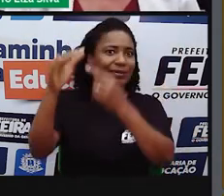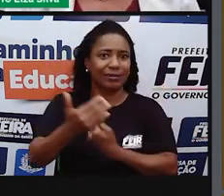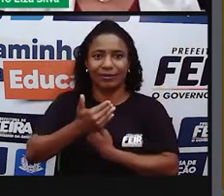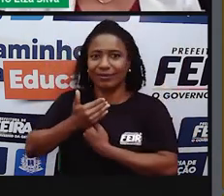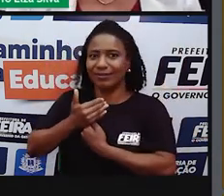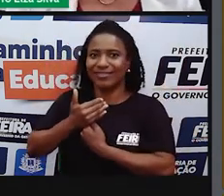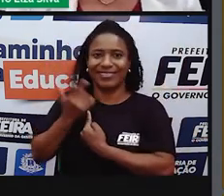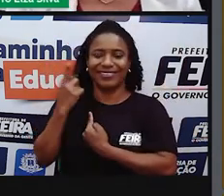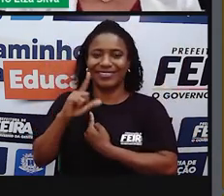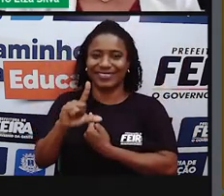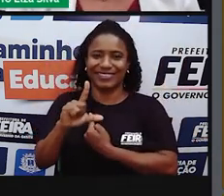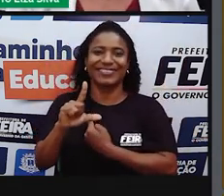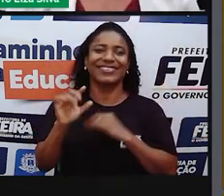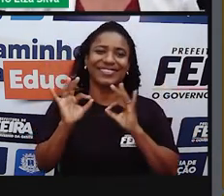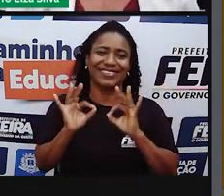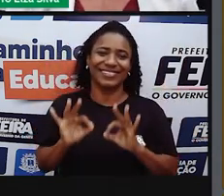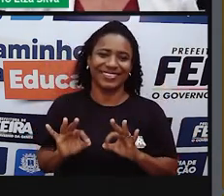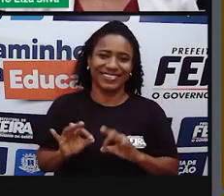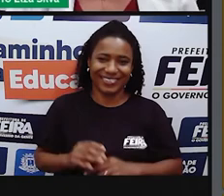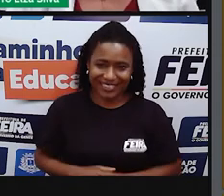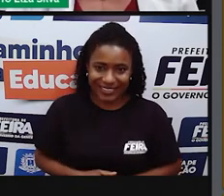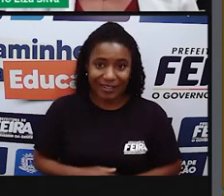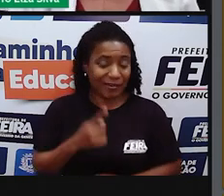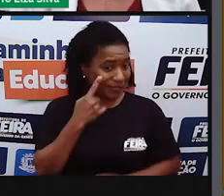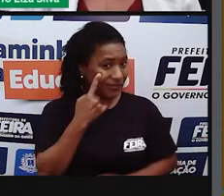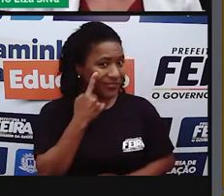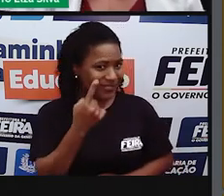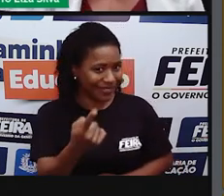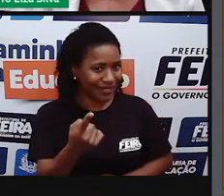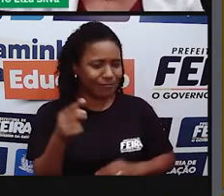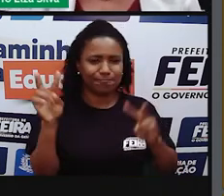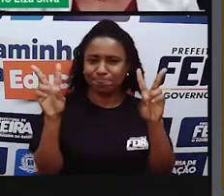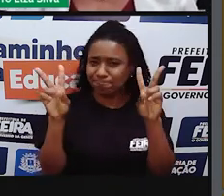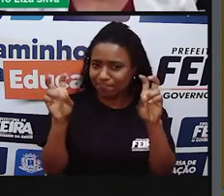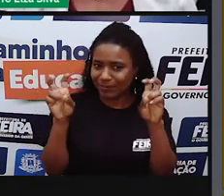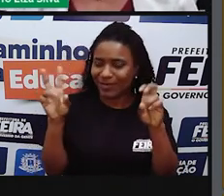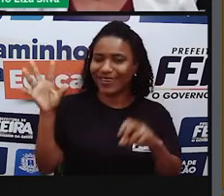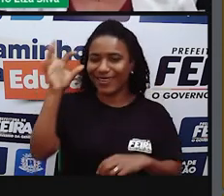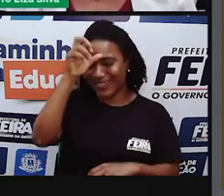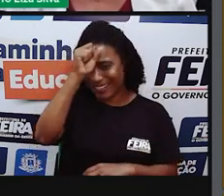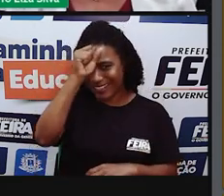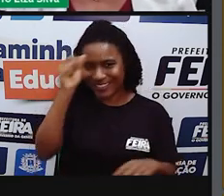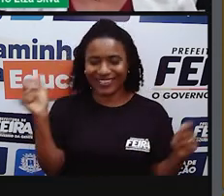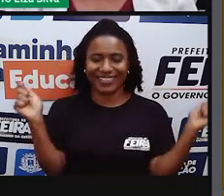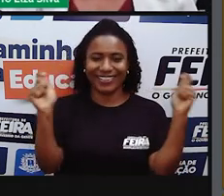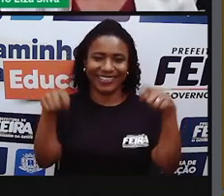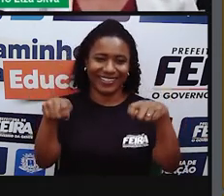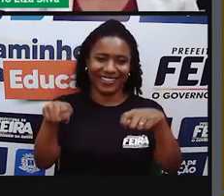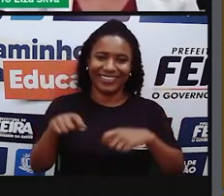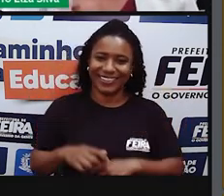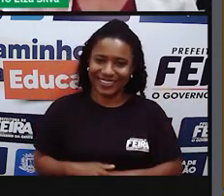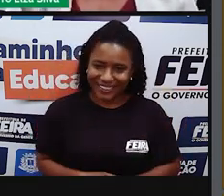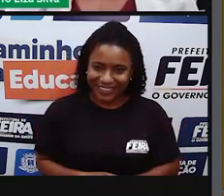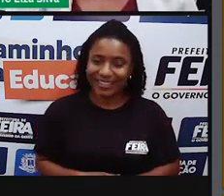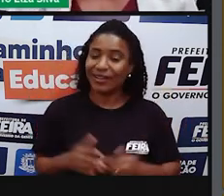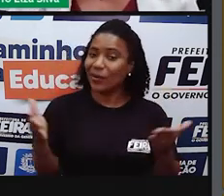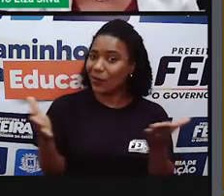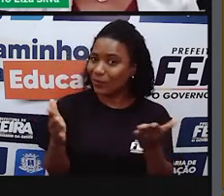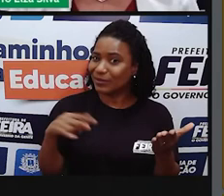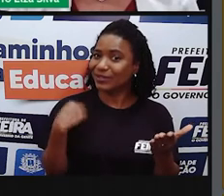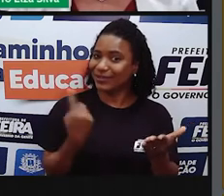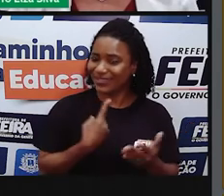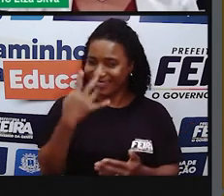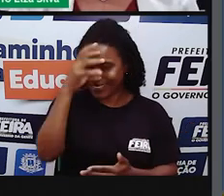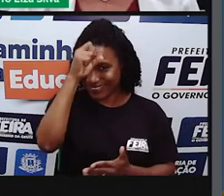Então, viram como os ditados populares nos ensinam muito? Vamos seguir adiante, porque a aula de hoje promete aprendermos